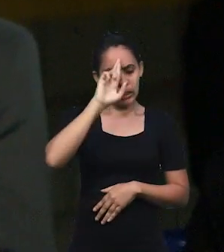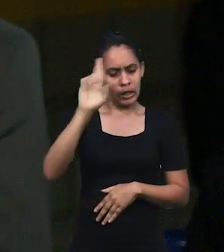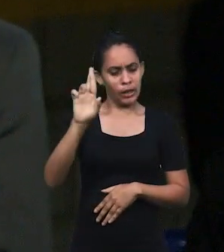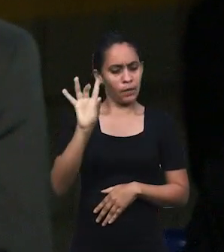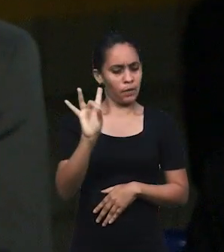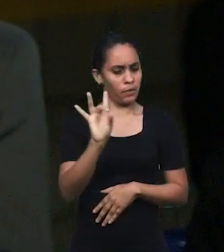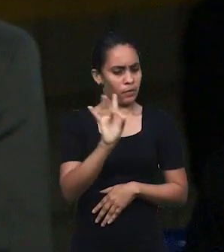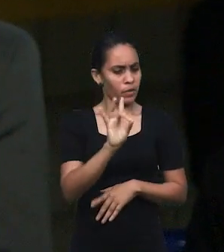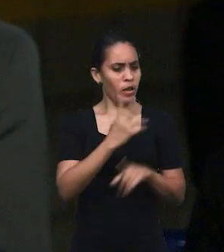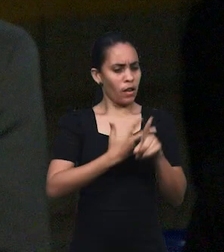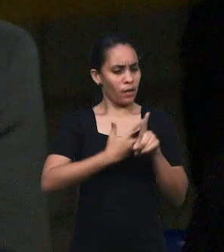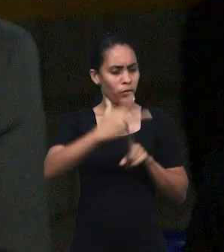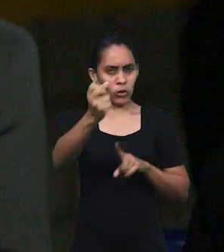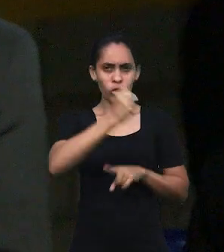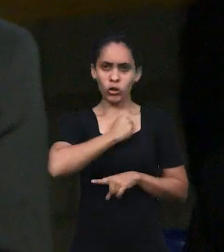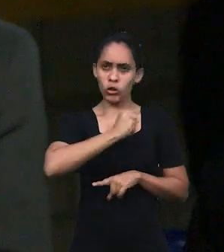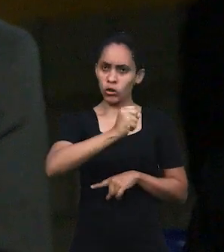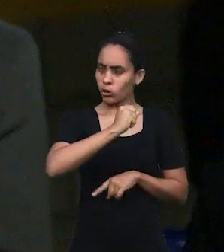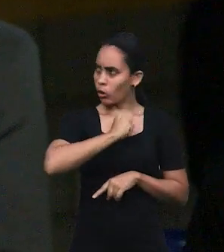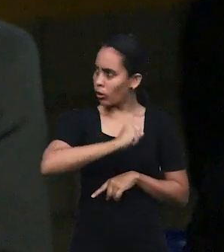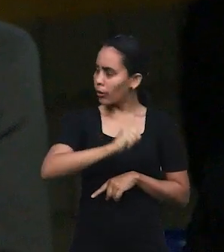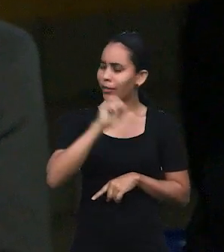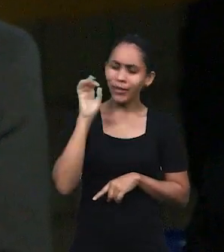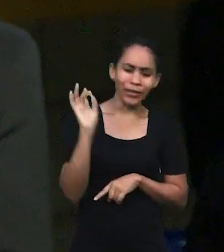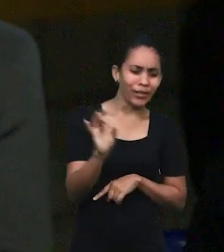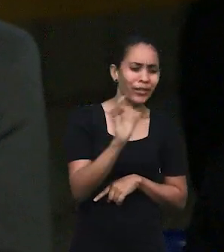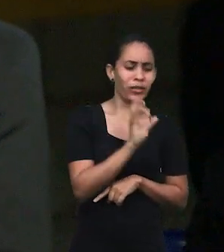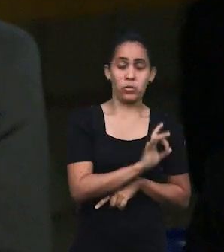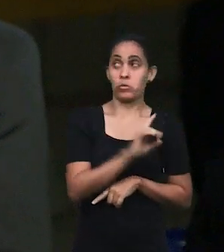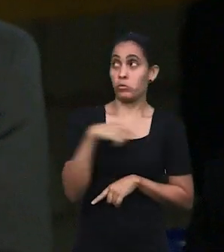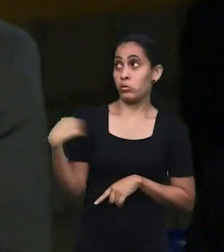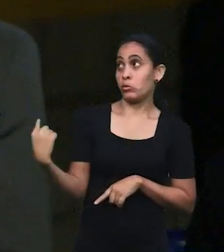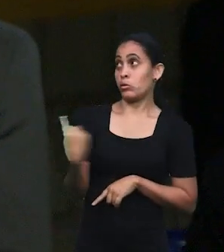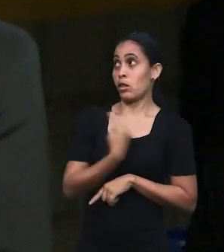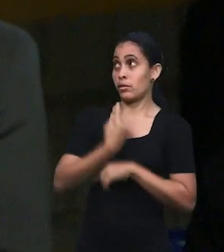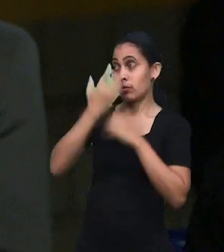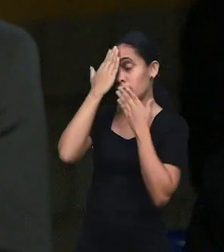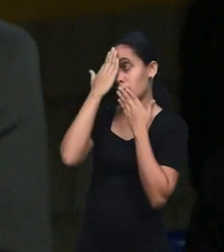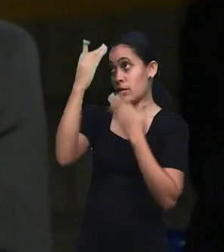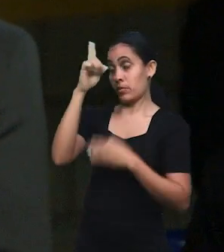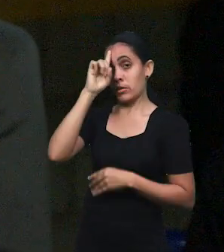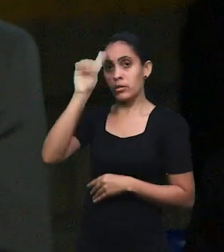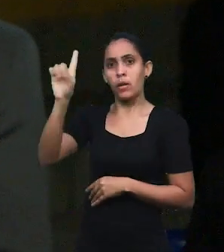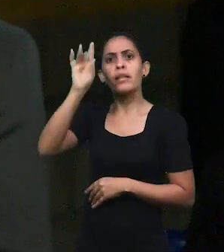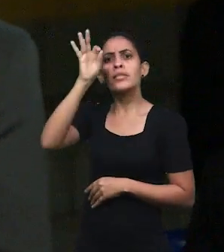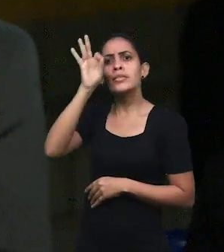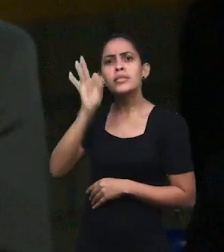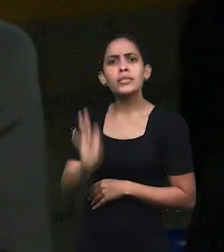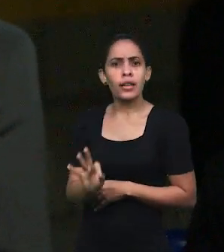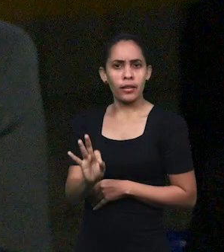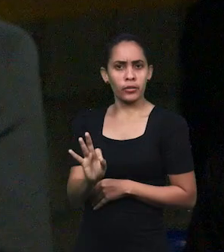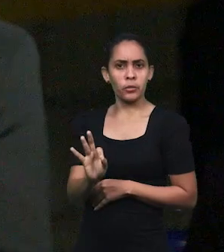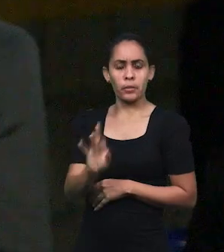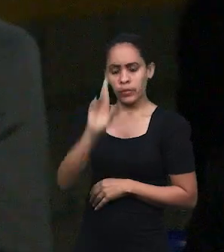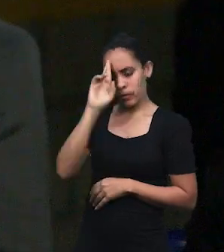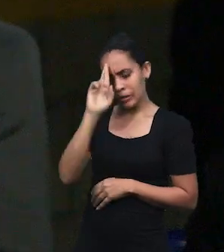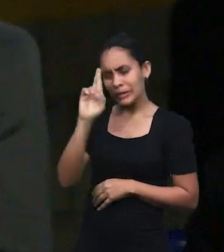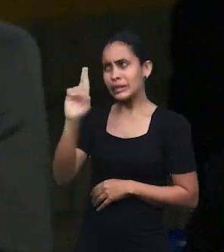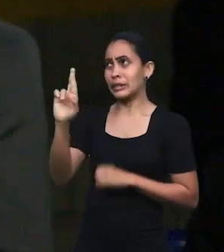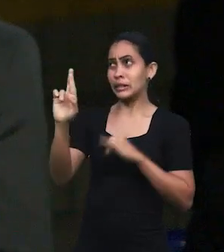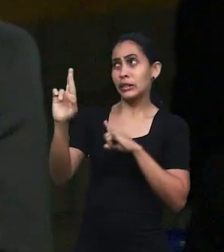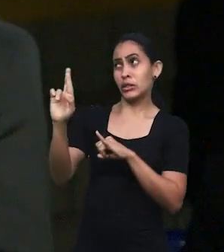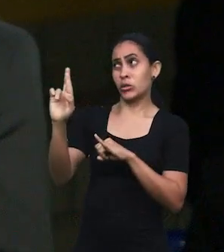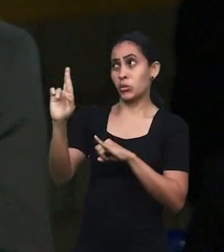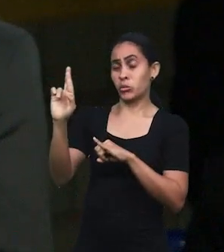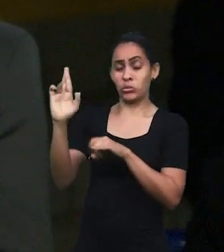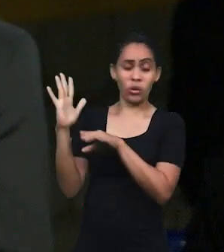que alcançaram em cada disciplina. Glorificamos, Senhor, porque certamente se não fora